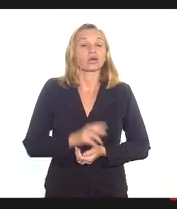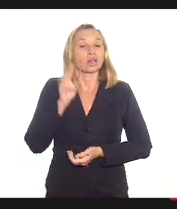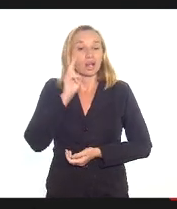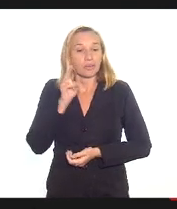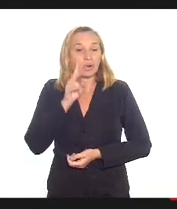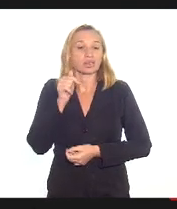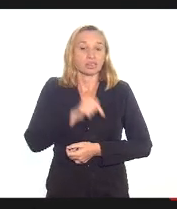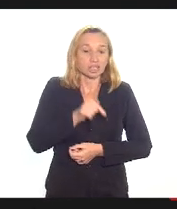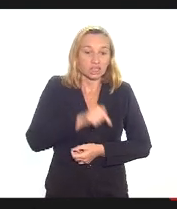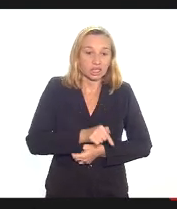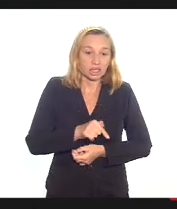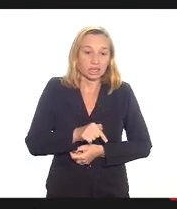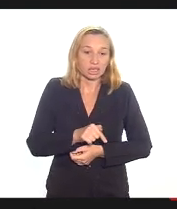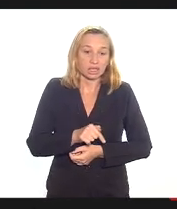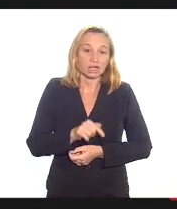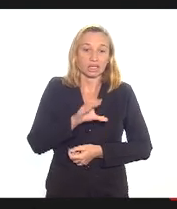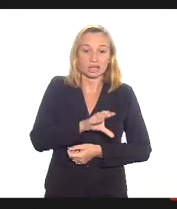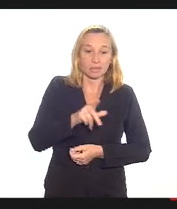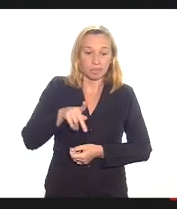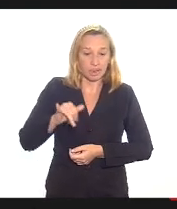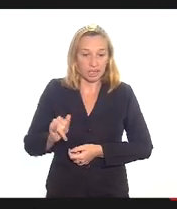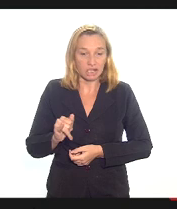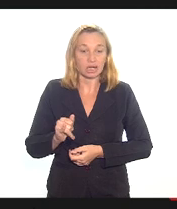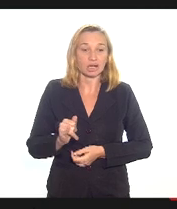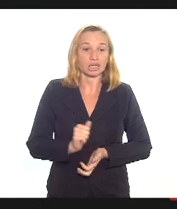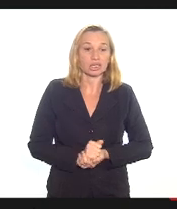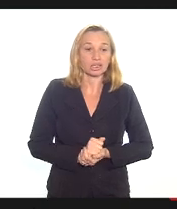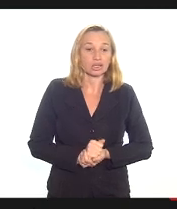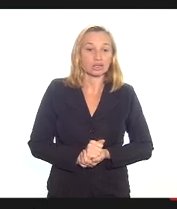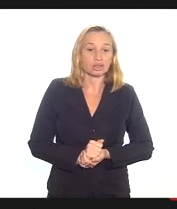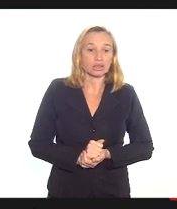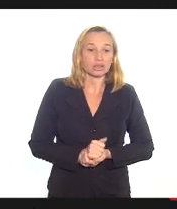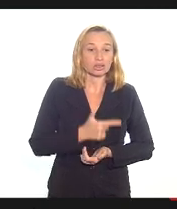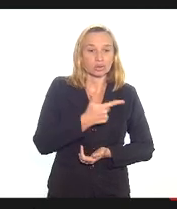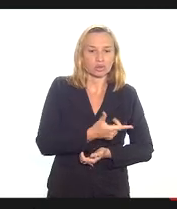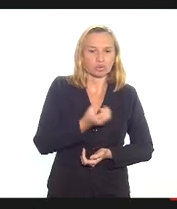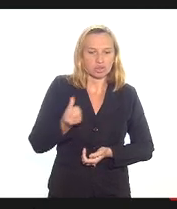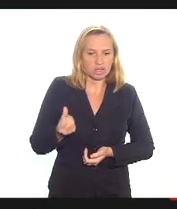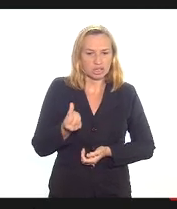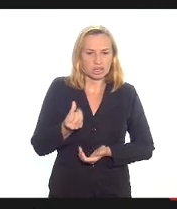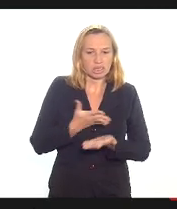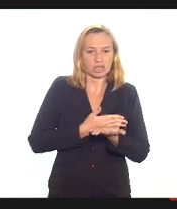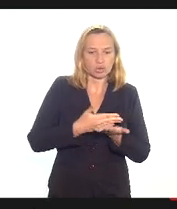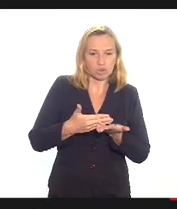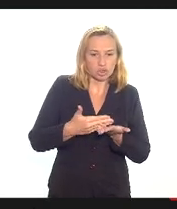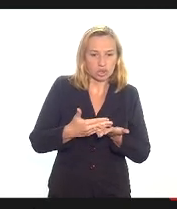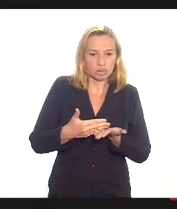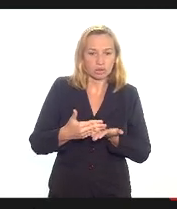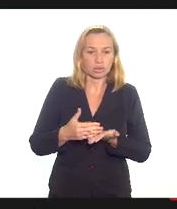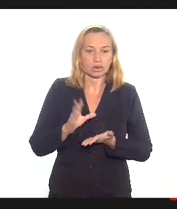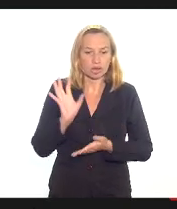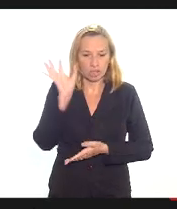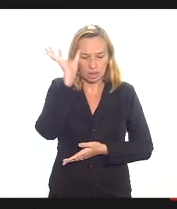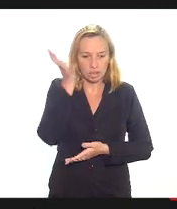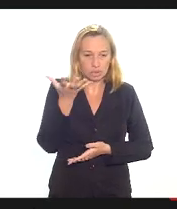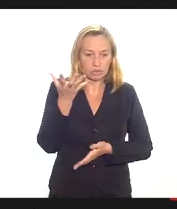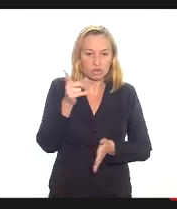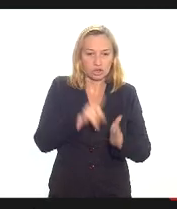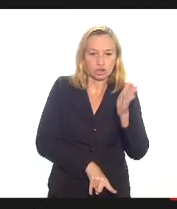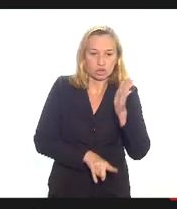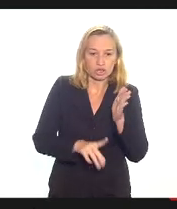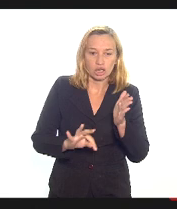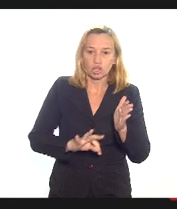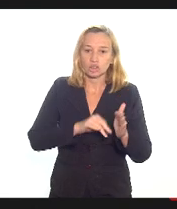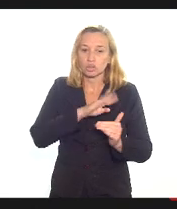lembrado aqui na CPI, né, que em 2016, no início de 2016, se resolveu descontar tudo